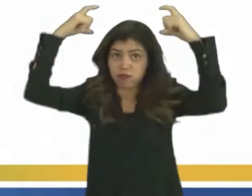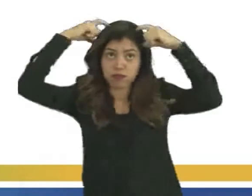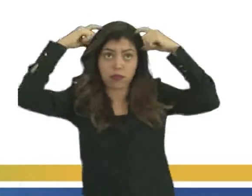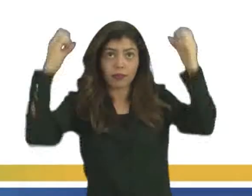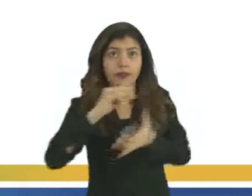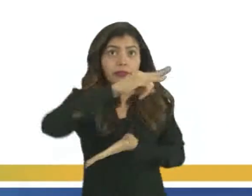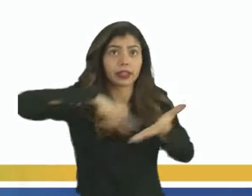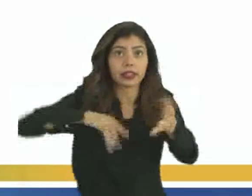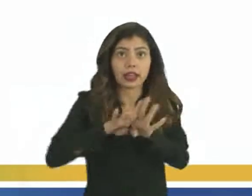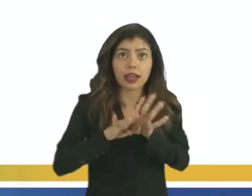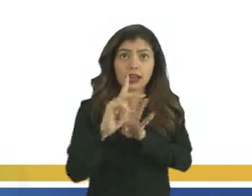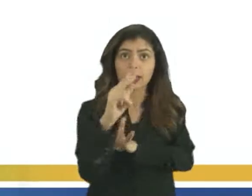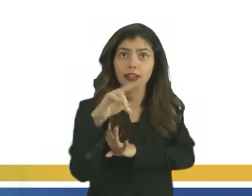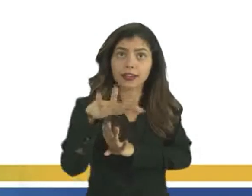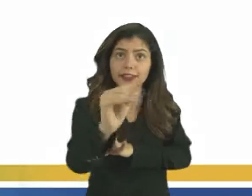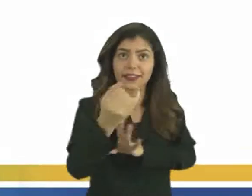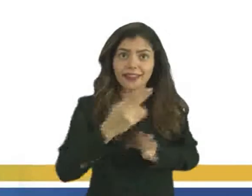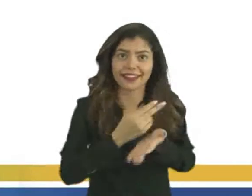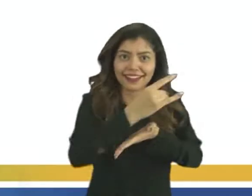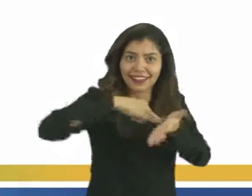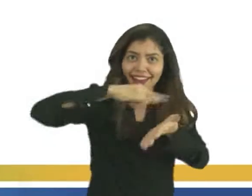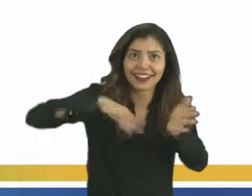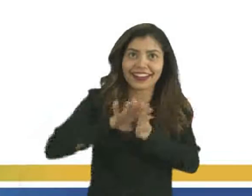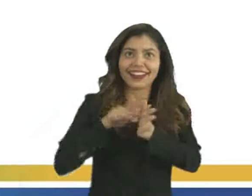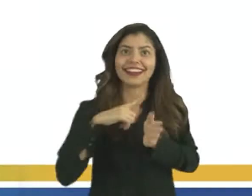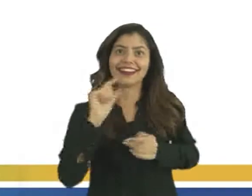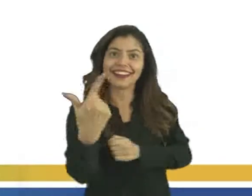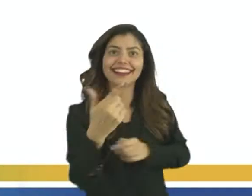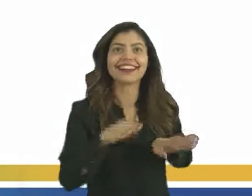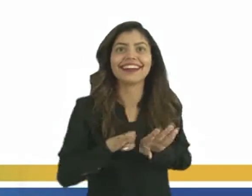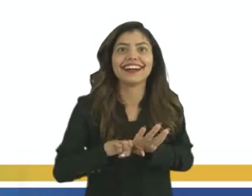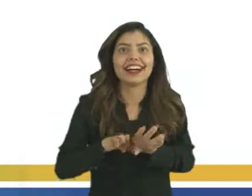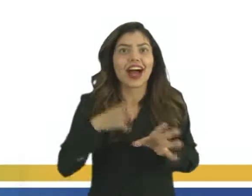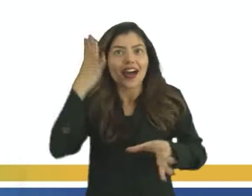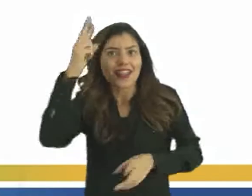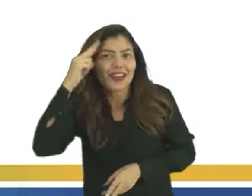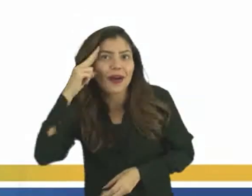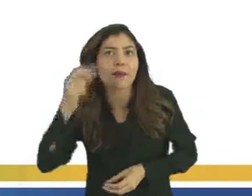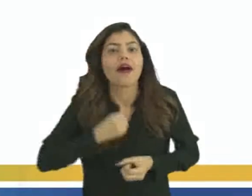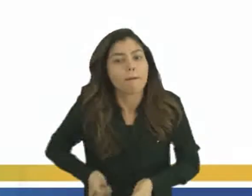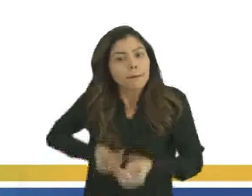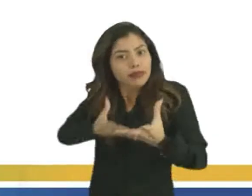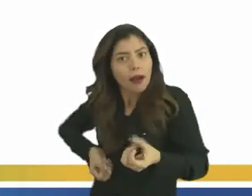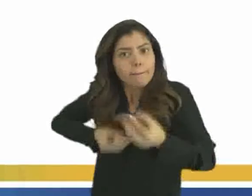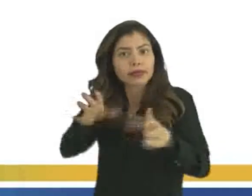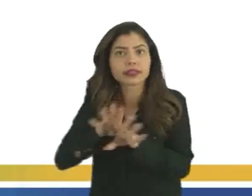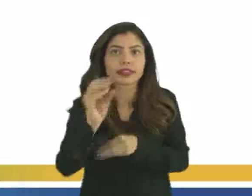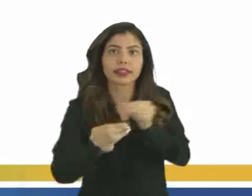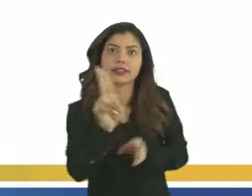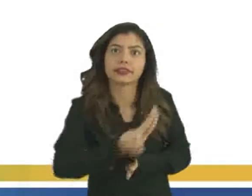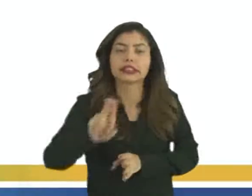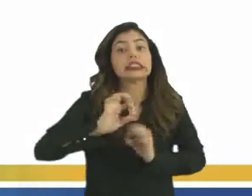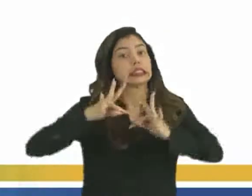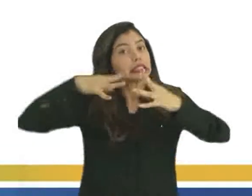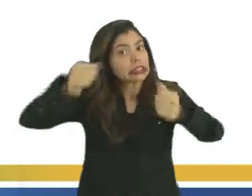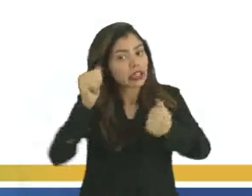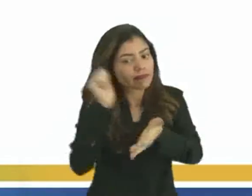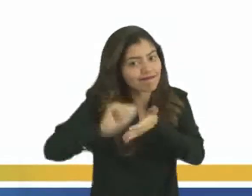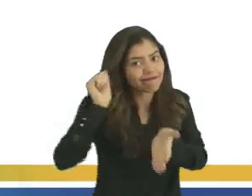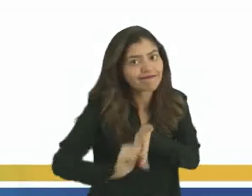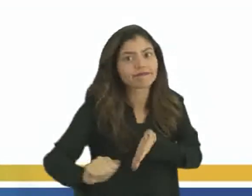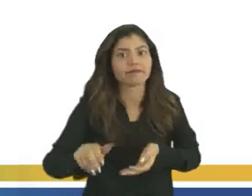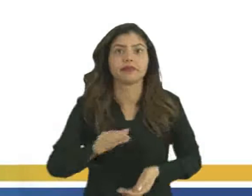e receitas já são usadas desde as primeiras Olimpíadas gregas. Um dos mais comuns são os estimulantes, como o que foi usado durante toda a escrita